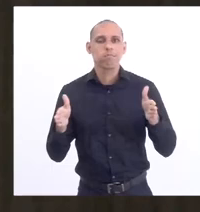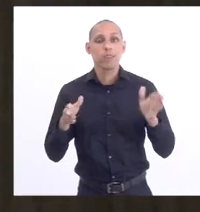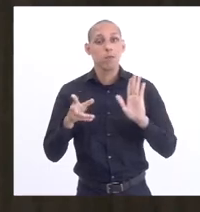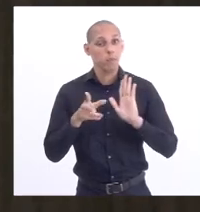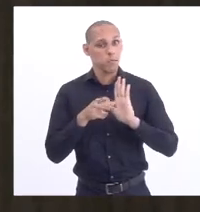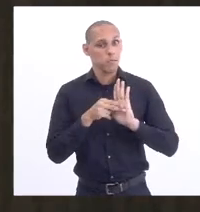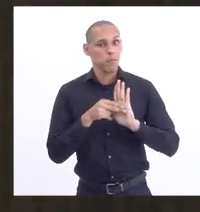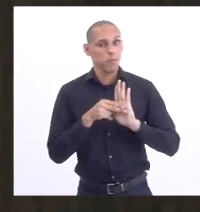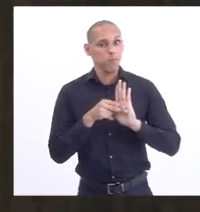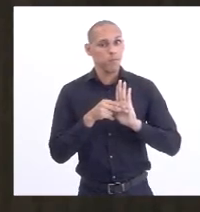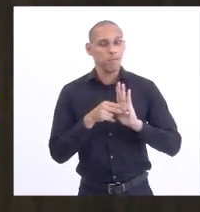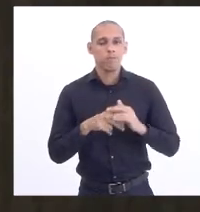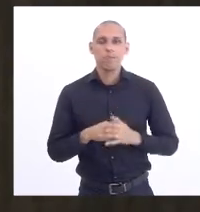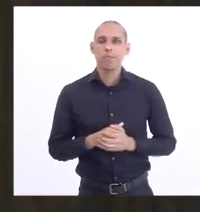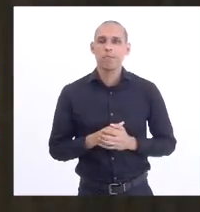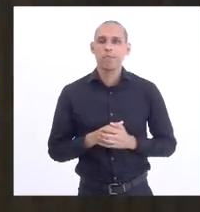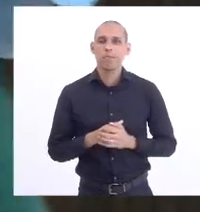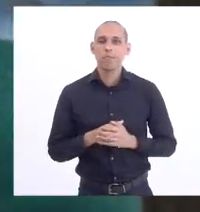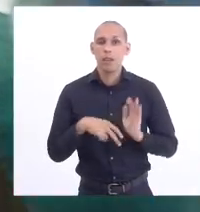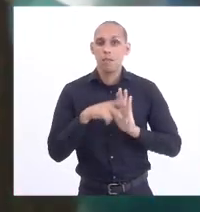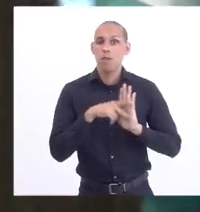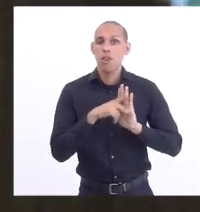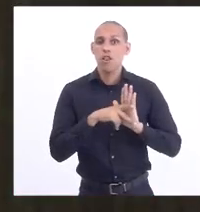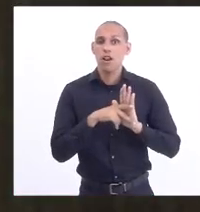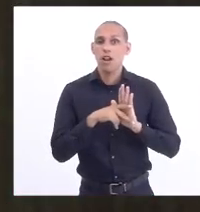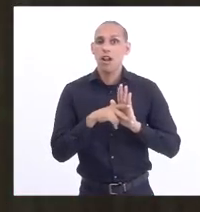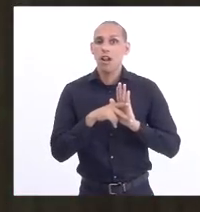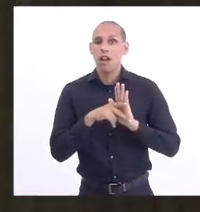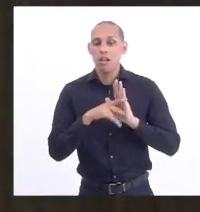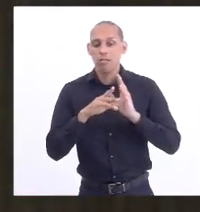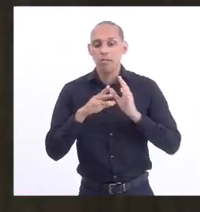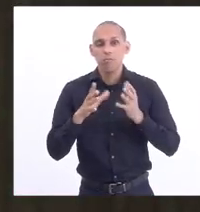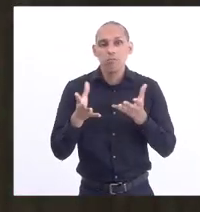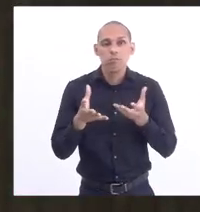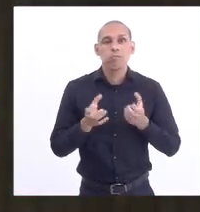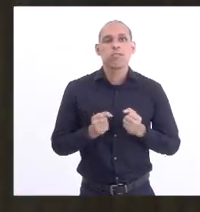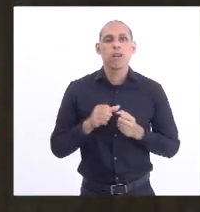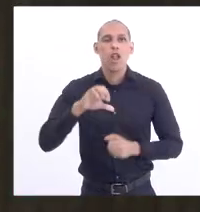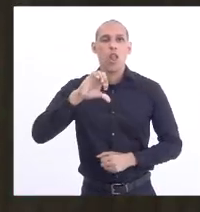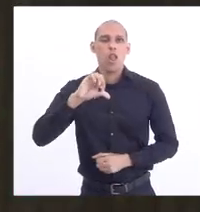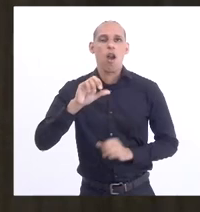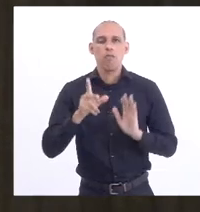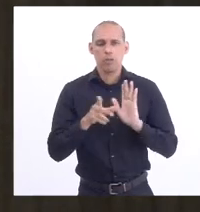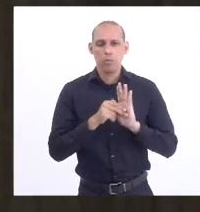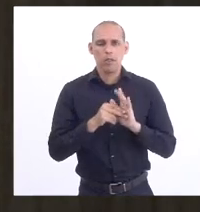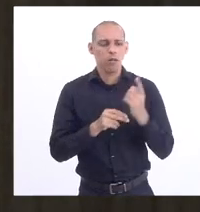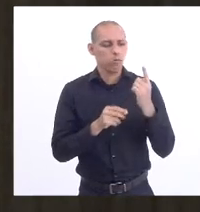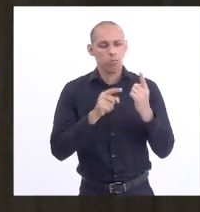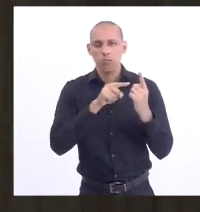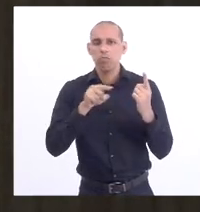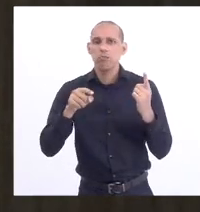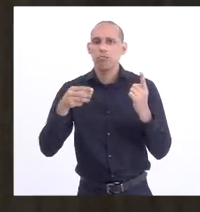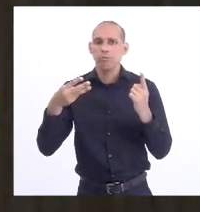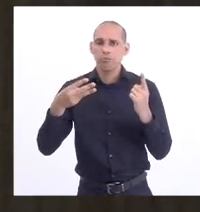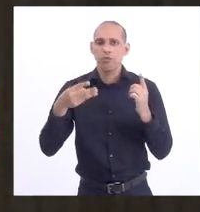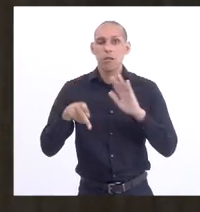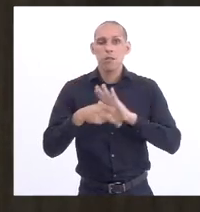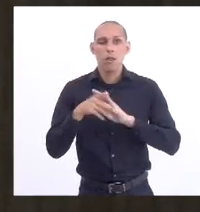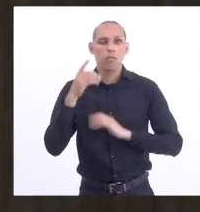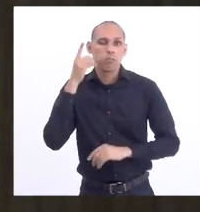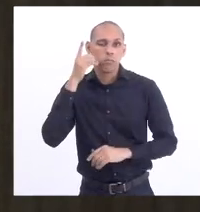emendas. O projeto recebeu 9 emendas, 1 a 3 do